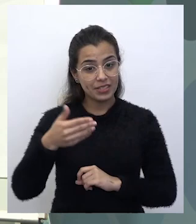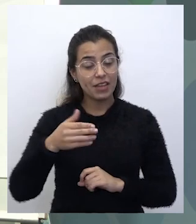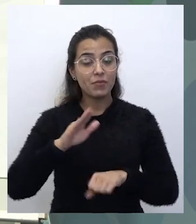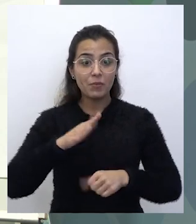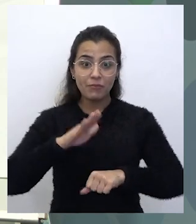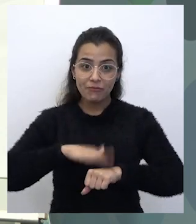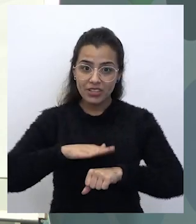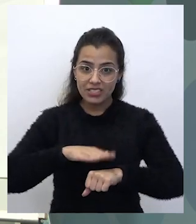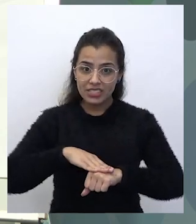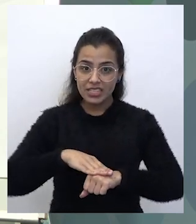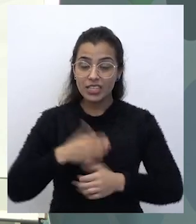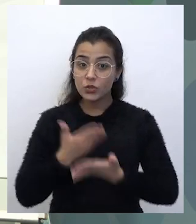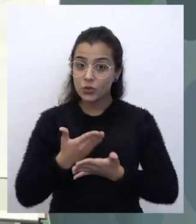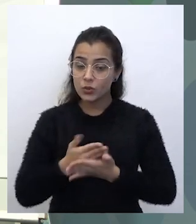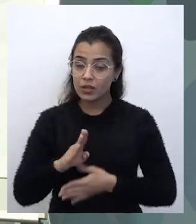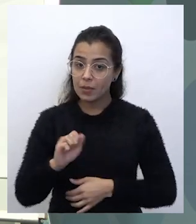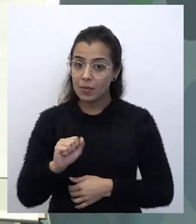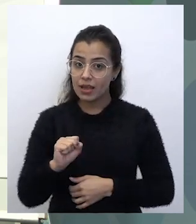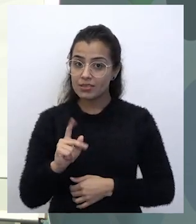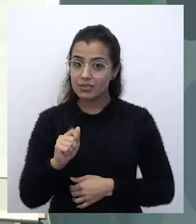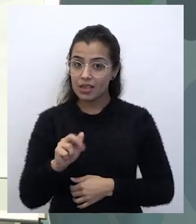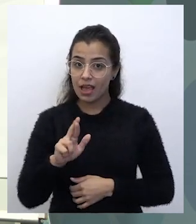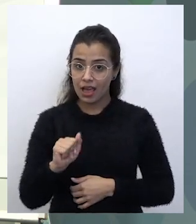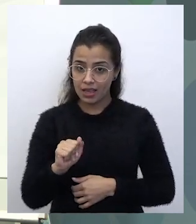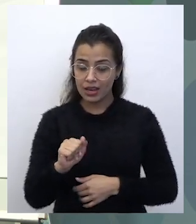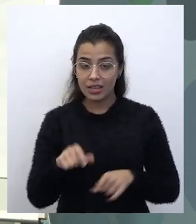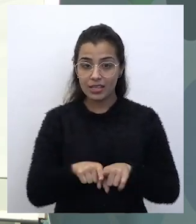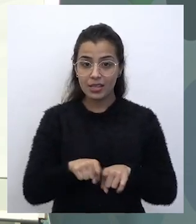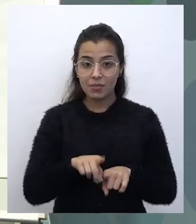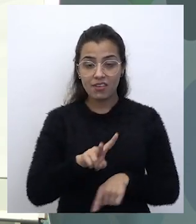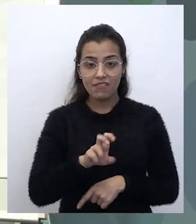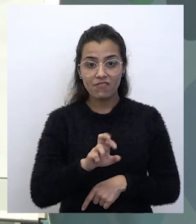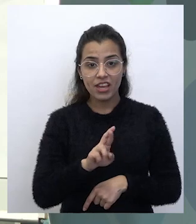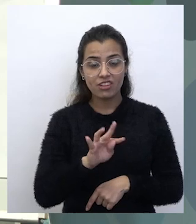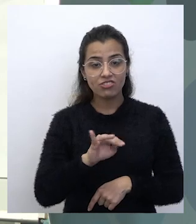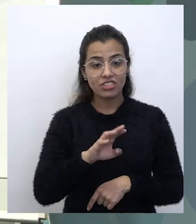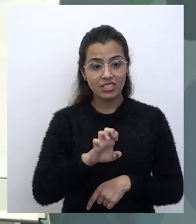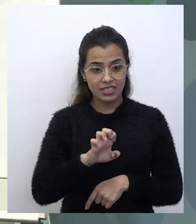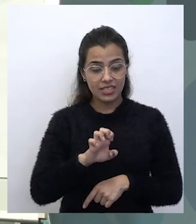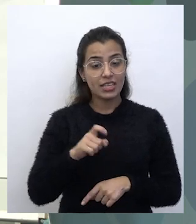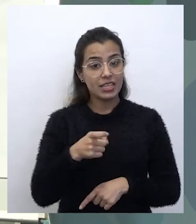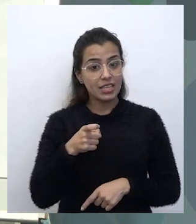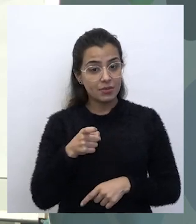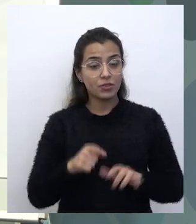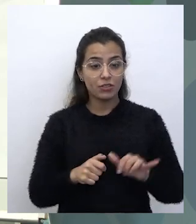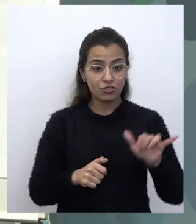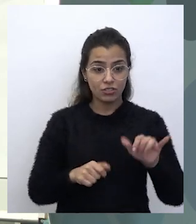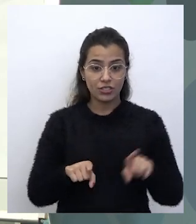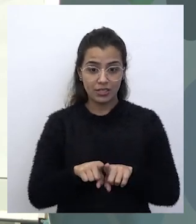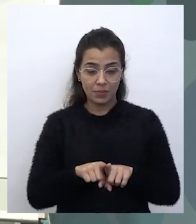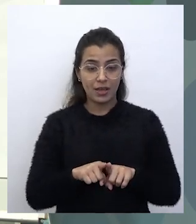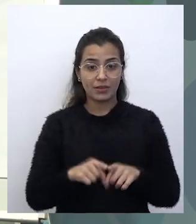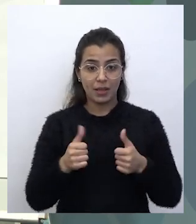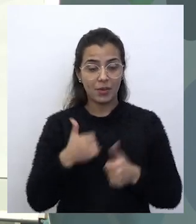estudem Bhaskara e estudem aquelas duas formulazinhas do vértice, x do vértice, menos b sobre 2a, y do vértice, menos delta sobre 4a.